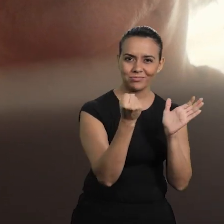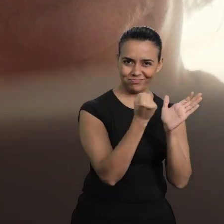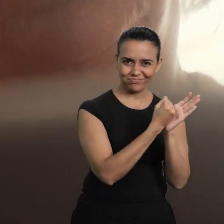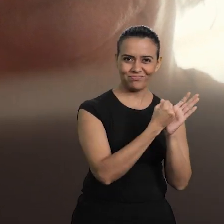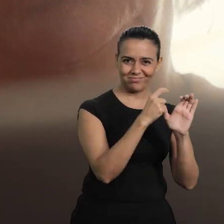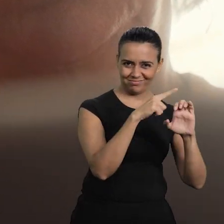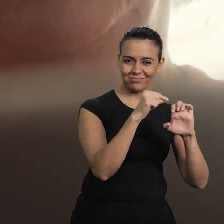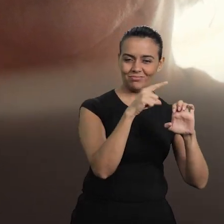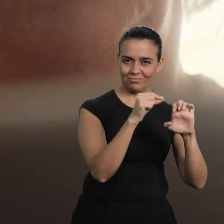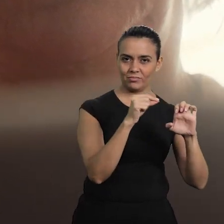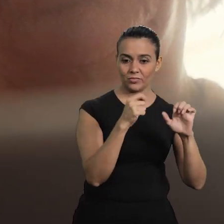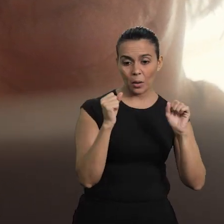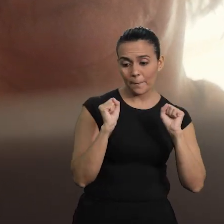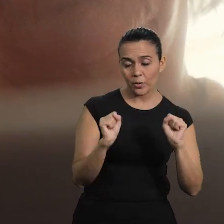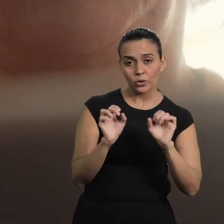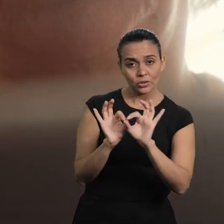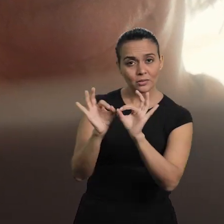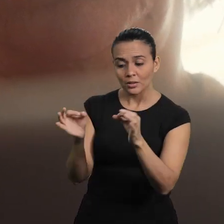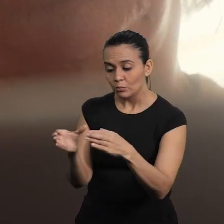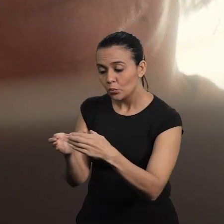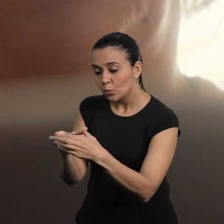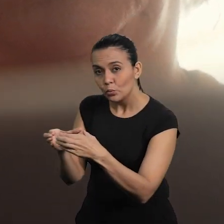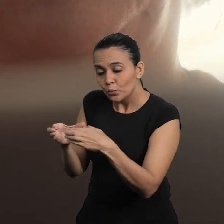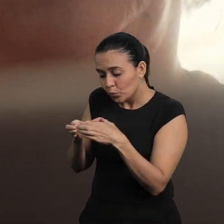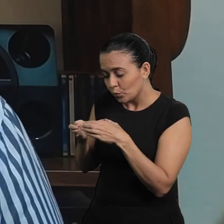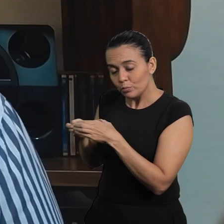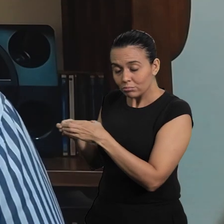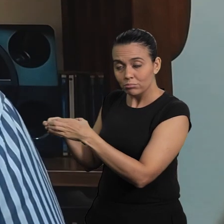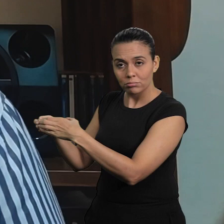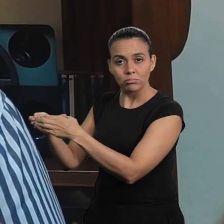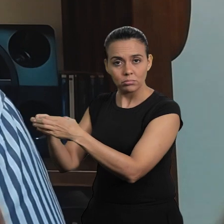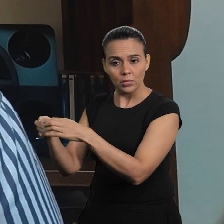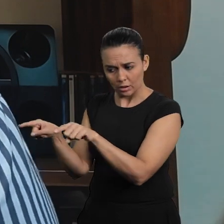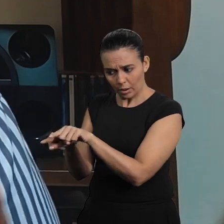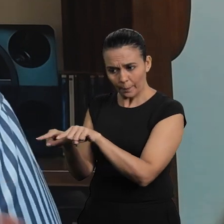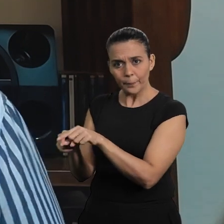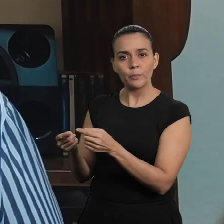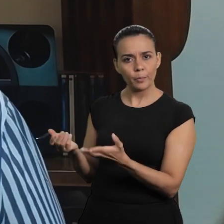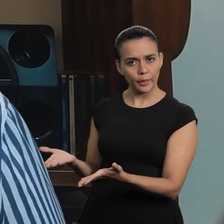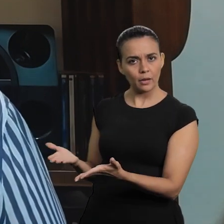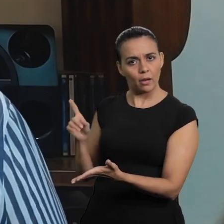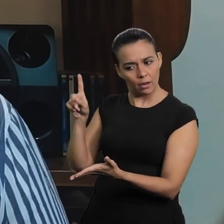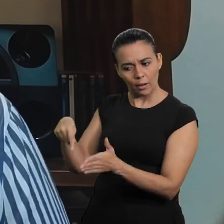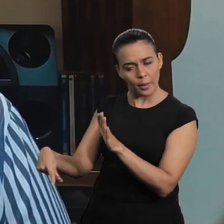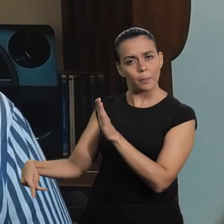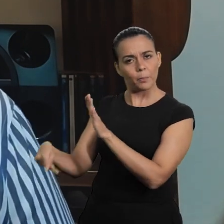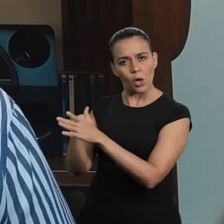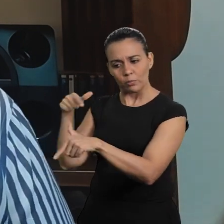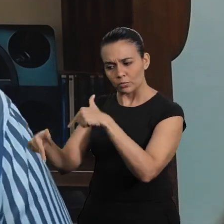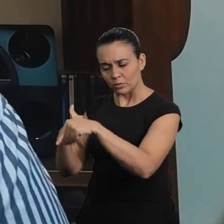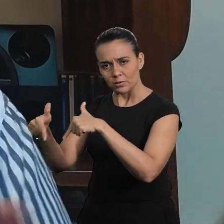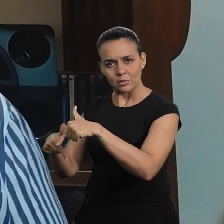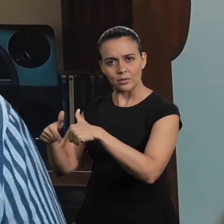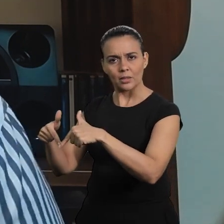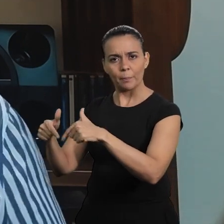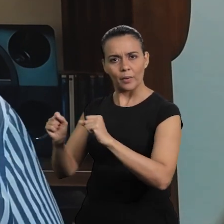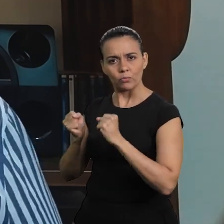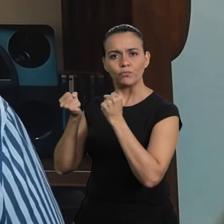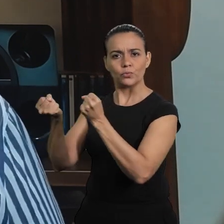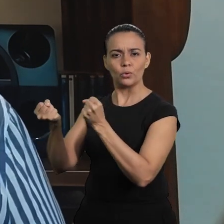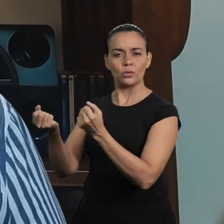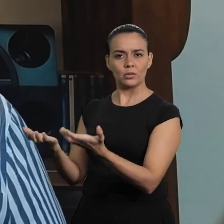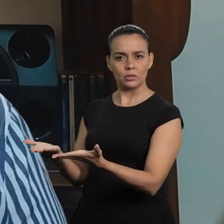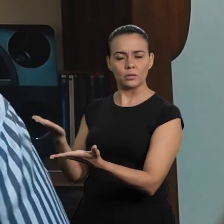aos coletivos, aos grupos. Grupos e coletivos, eles são organizações, né? Eles não deixam de